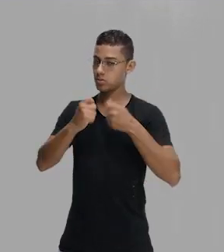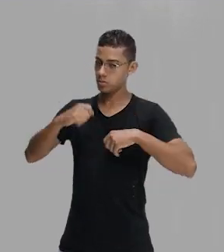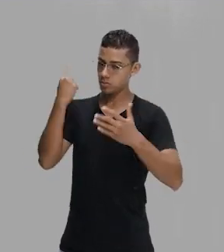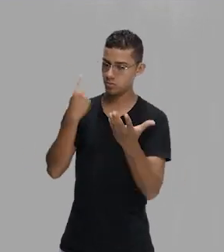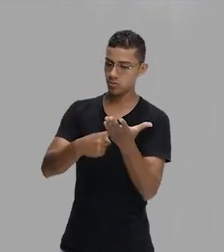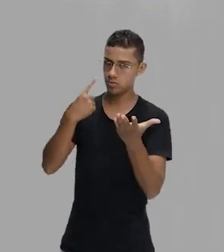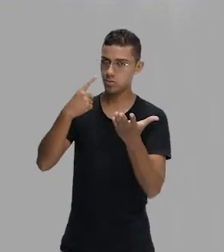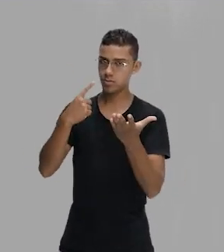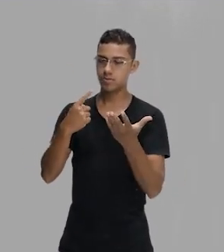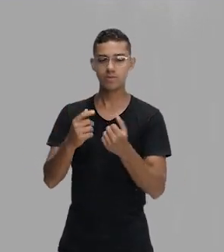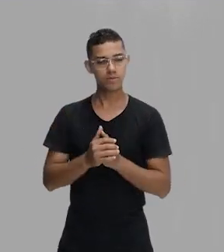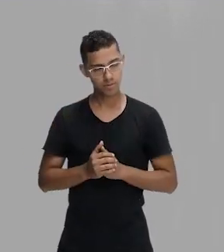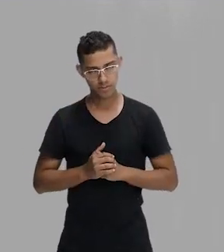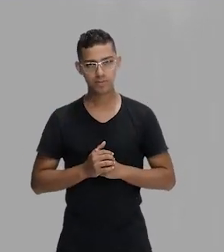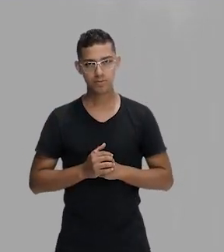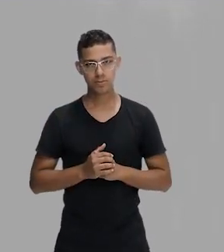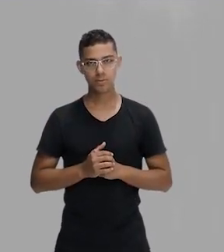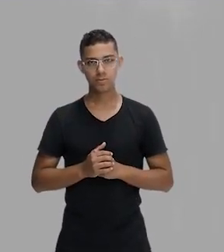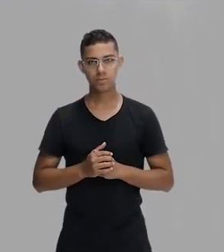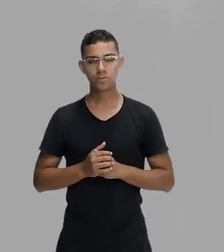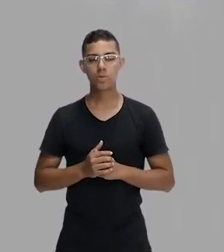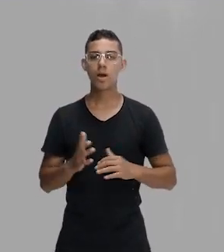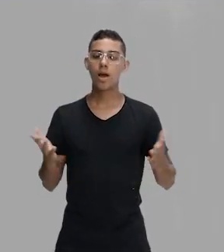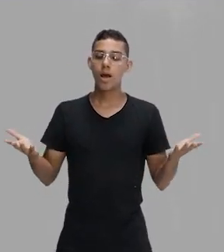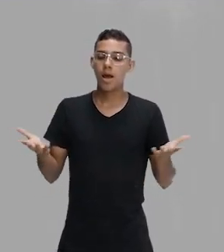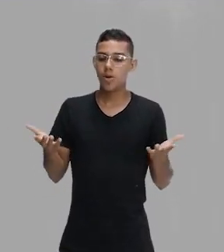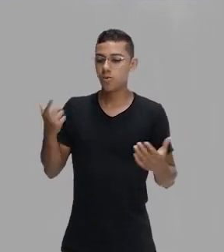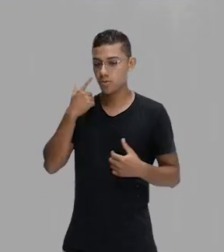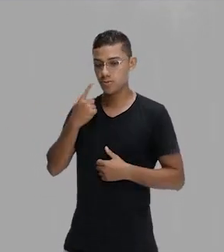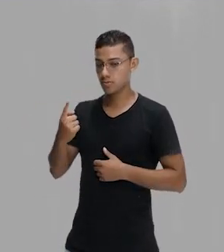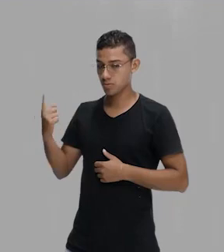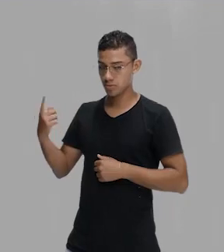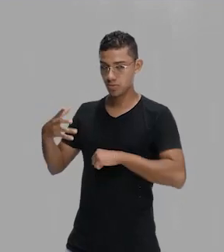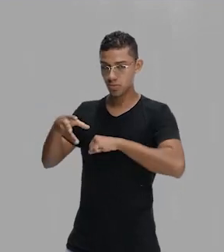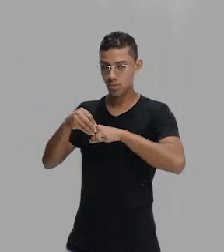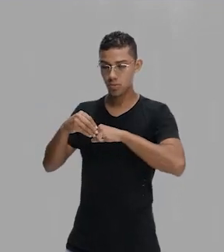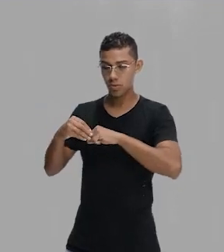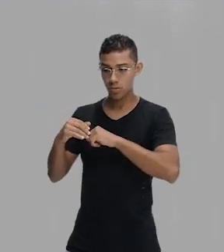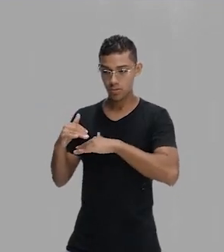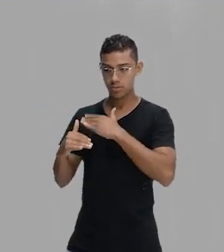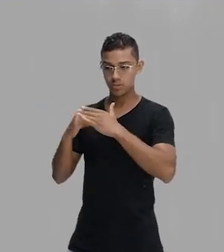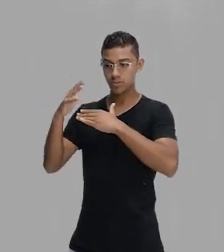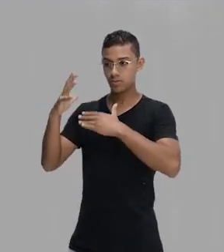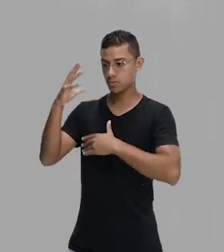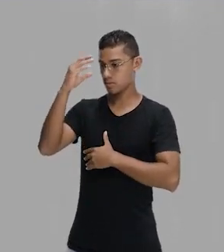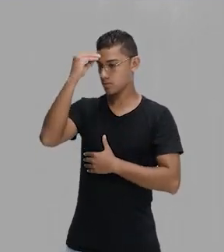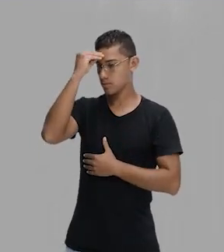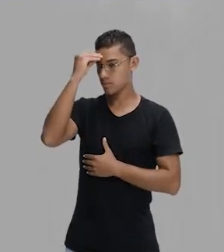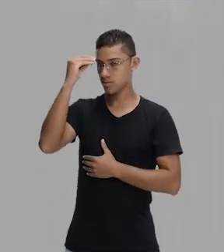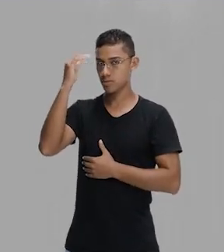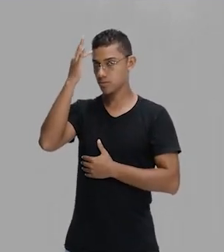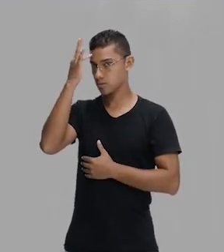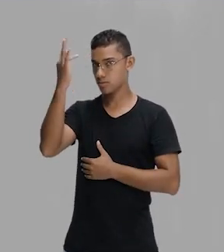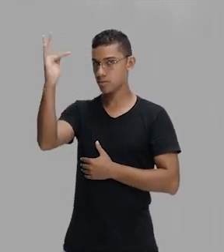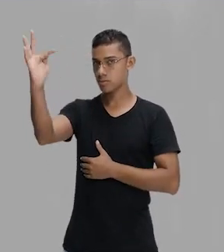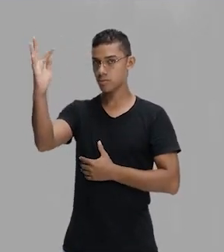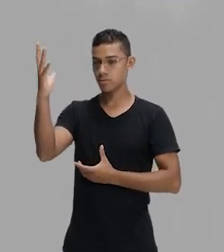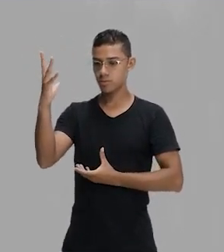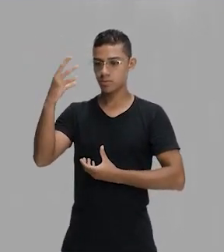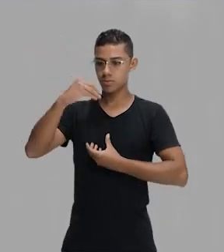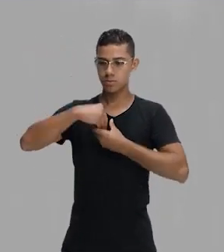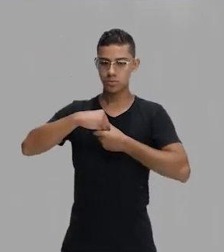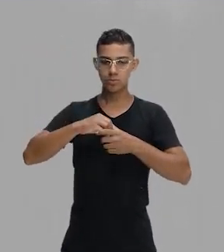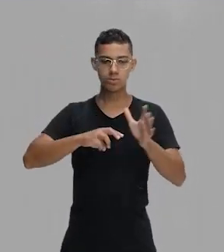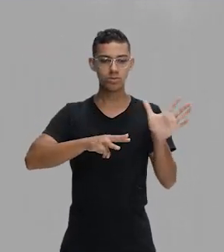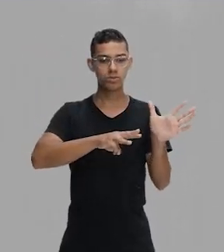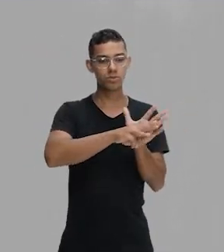com você e agora vamos tentar aqui desenvolver alguns conhecimentos na área de filosofia juntamente com o